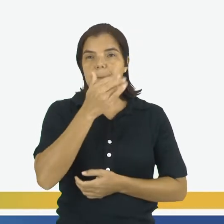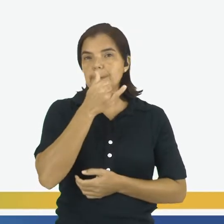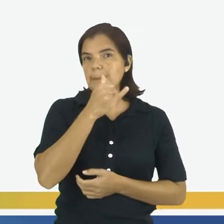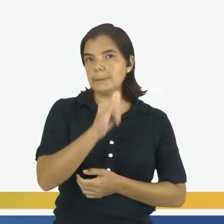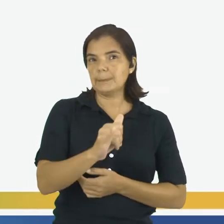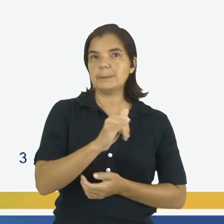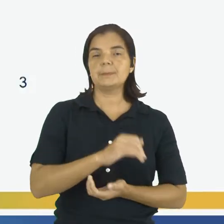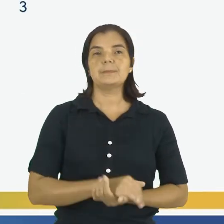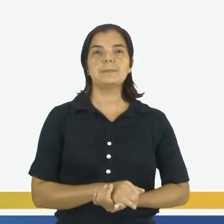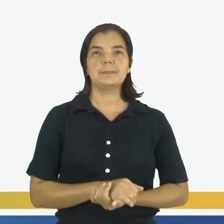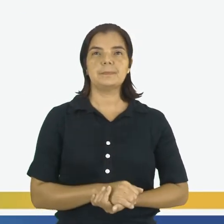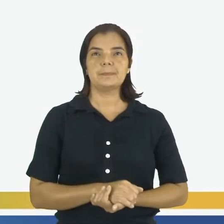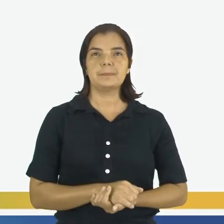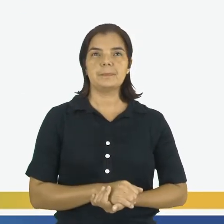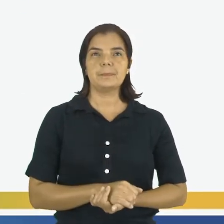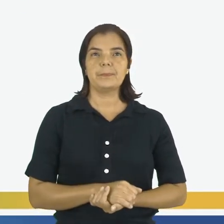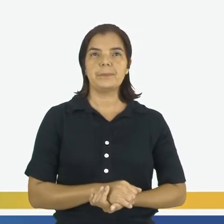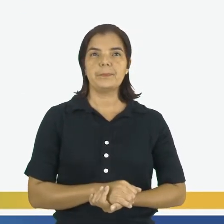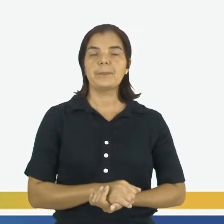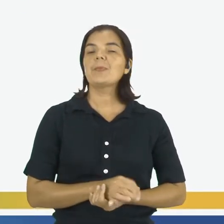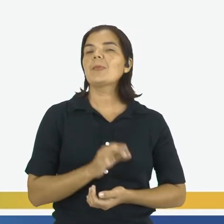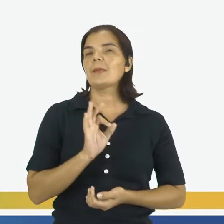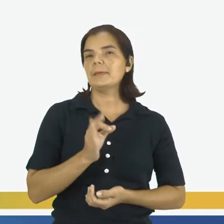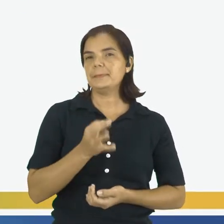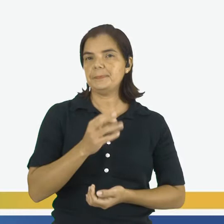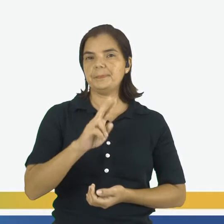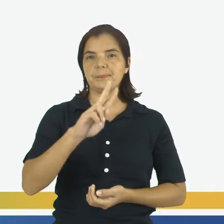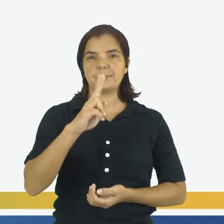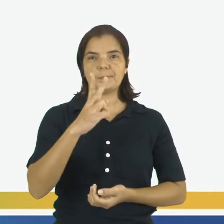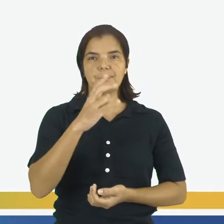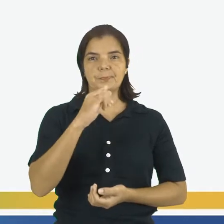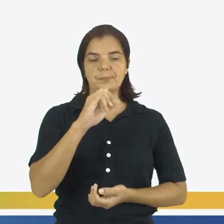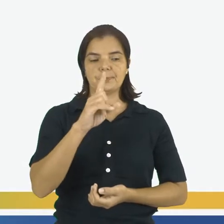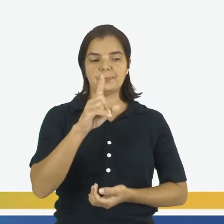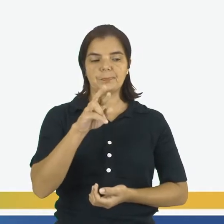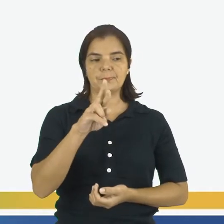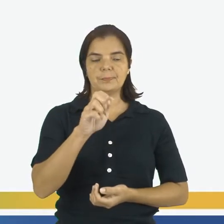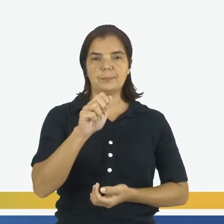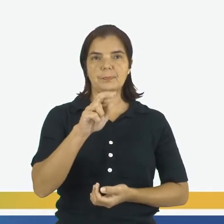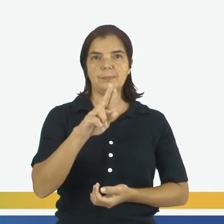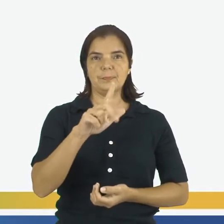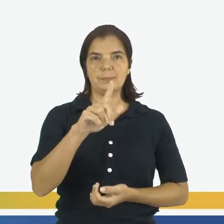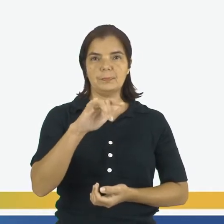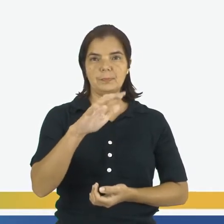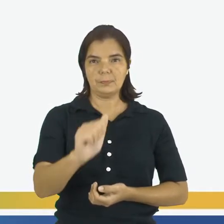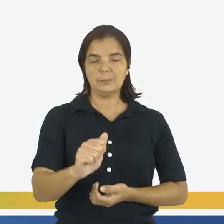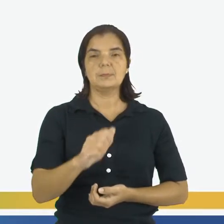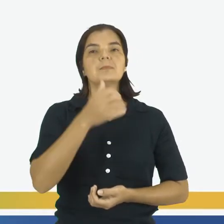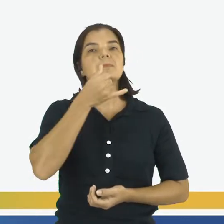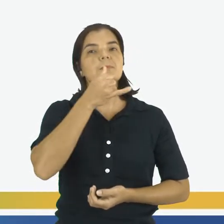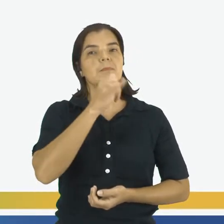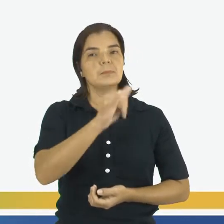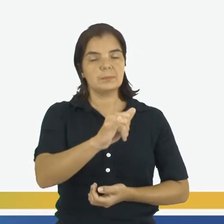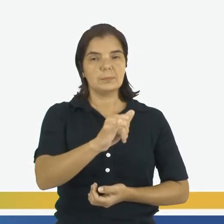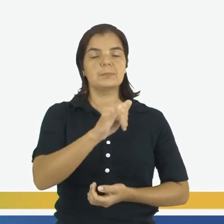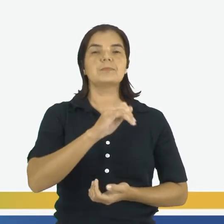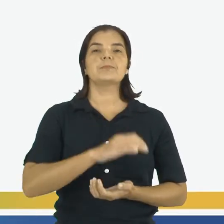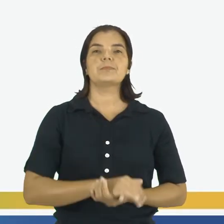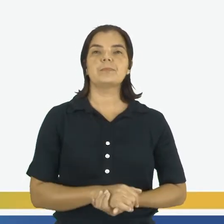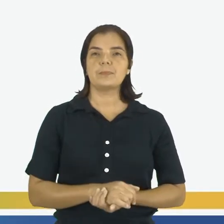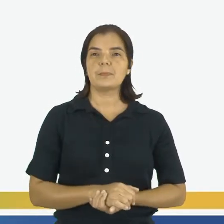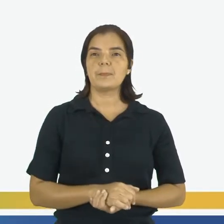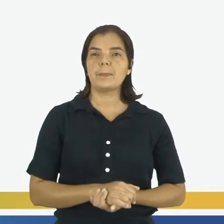energia? Isso mesmo, é energia hidráulica. É a energia que vem das